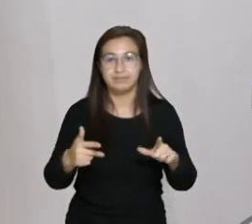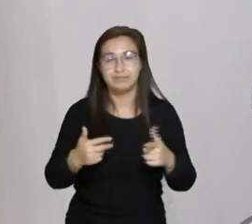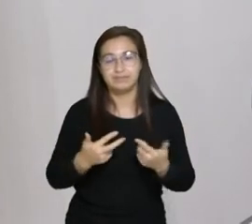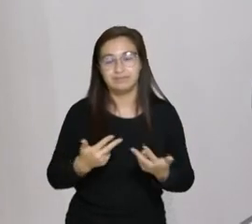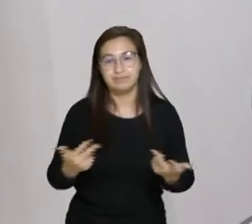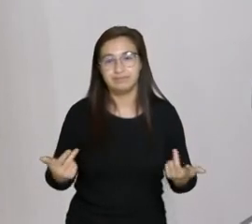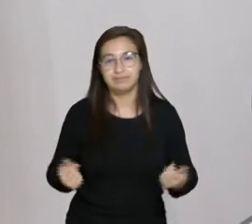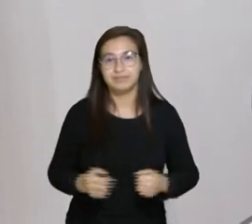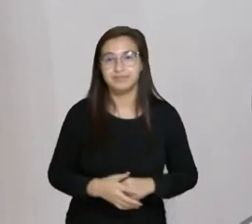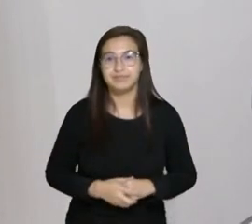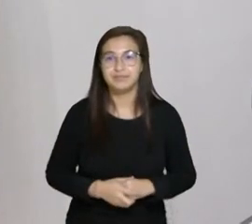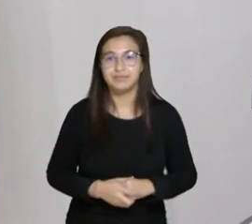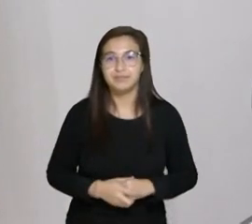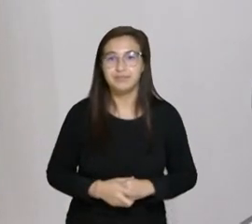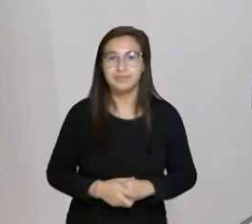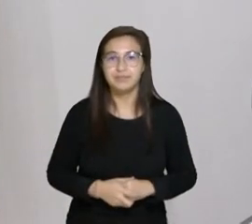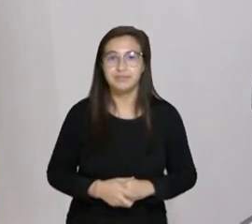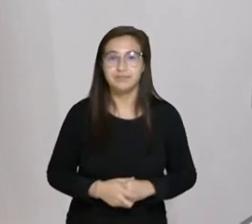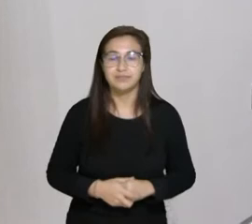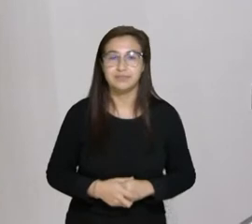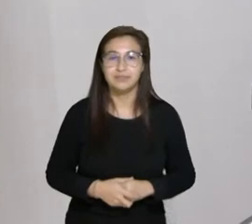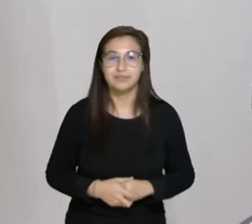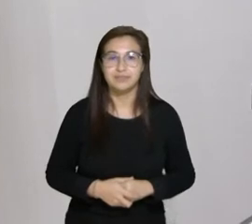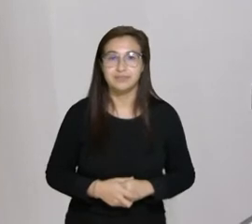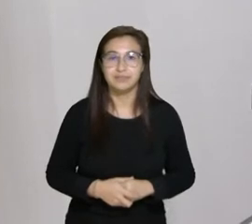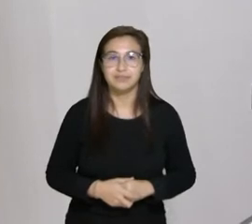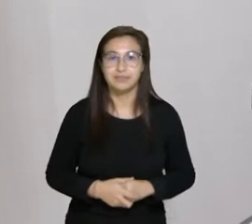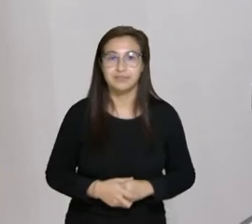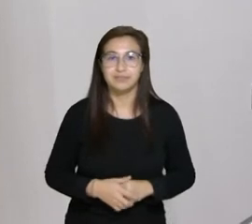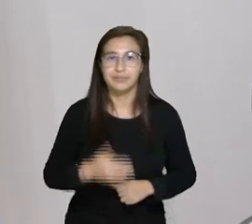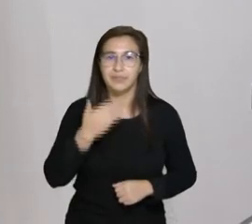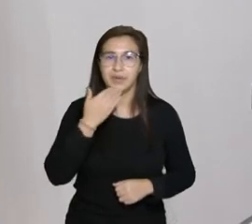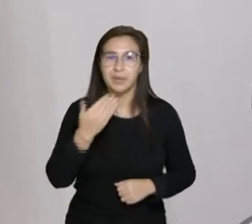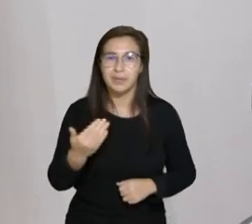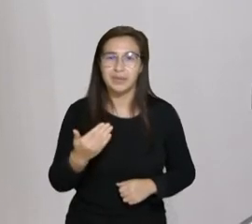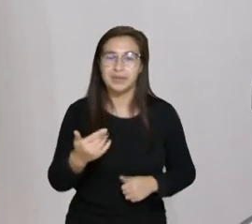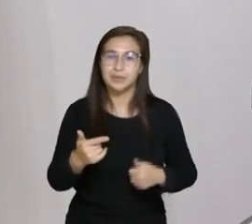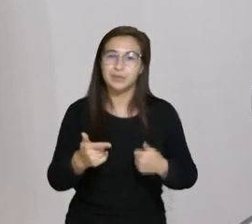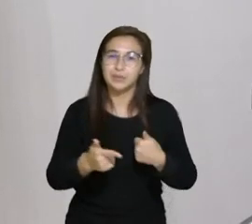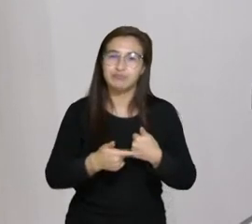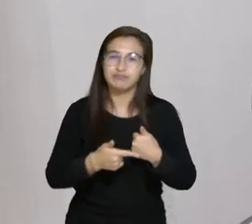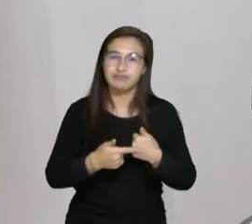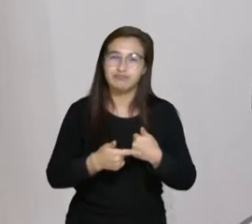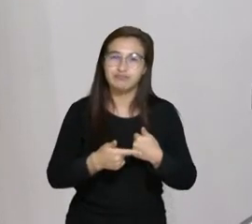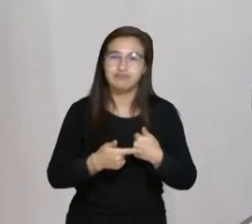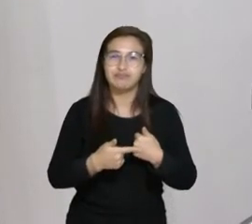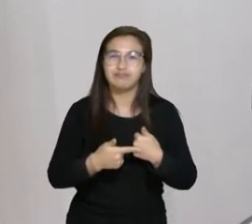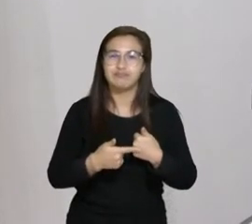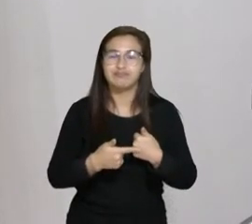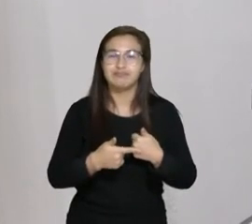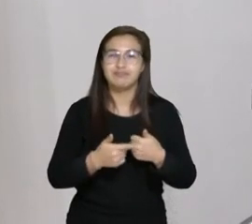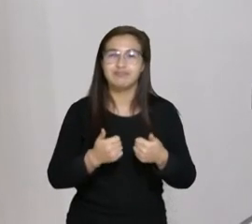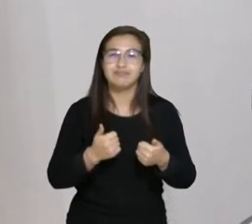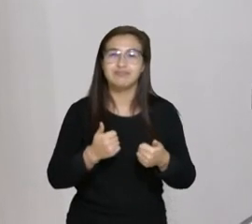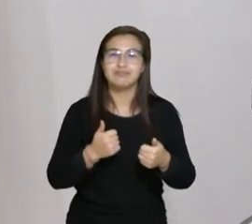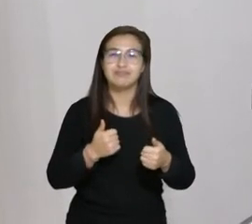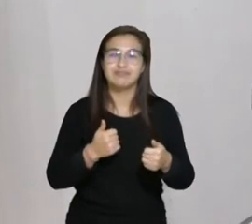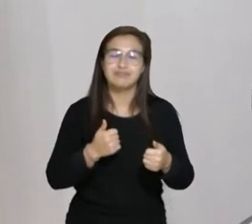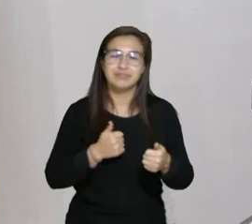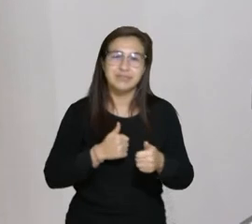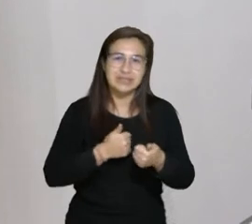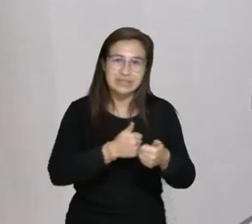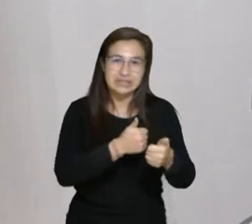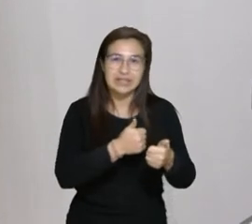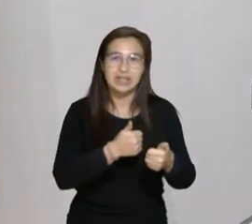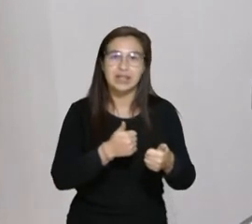também Pelas nossas redes sociais quase eu faço questão de pedir signos nossas redes sociais é bom saber o que o seu